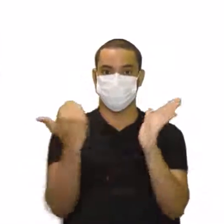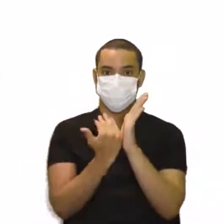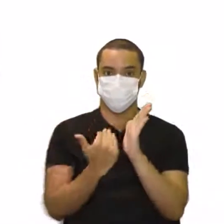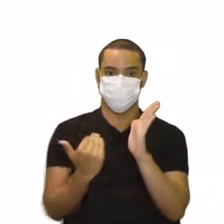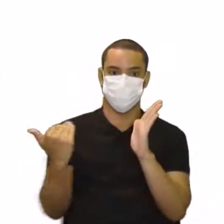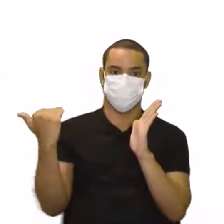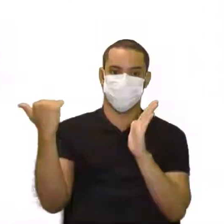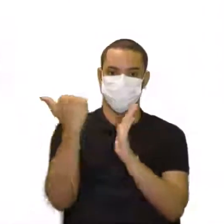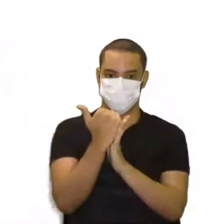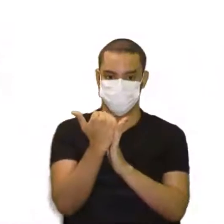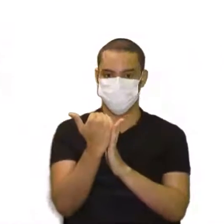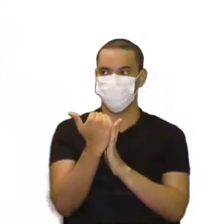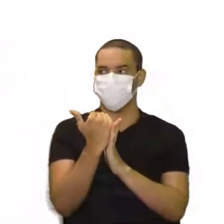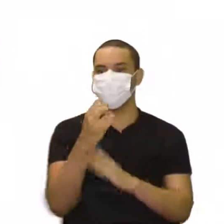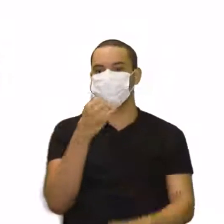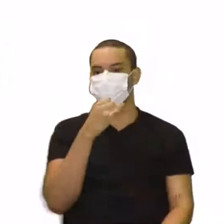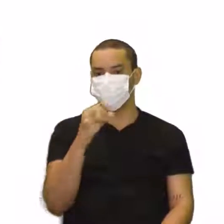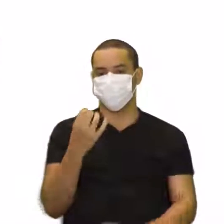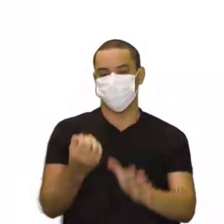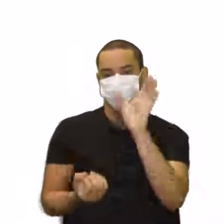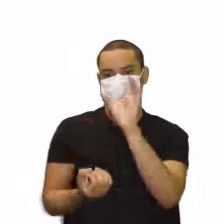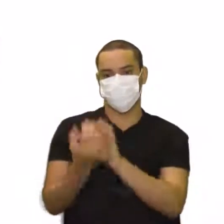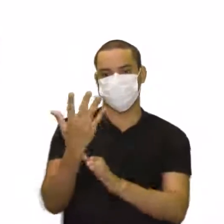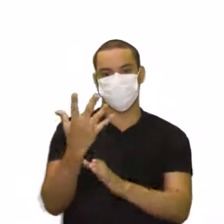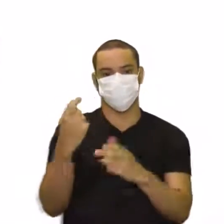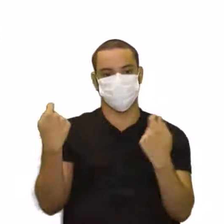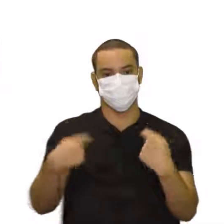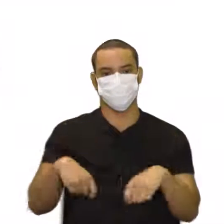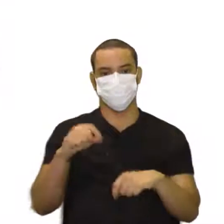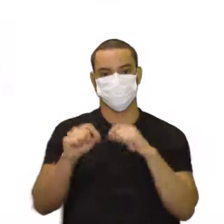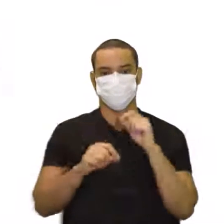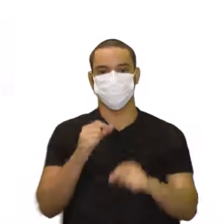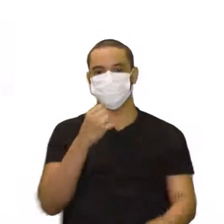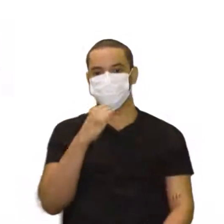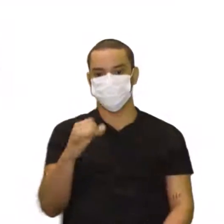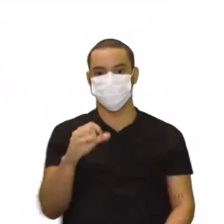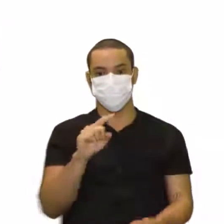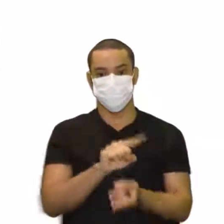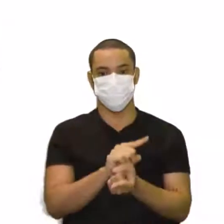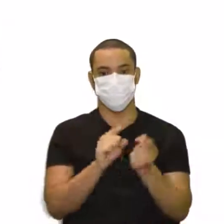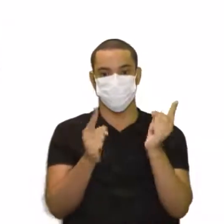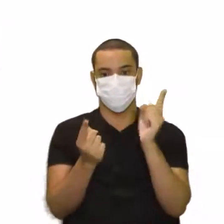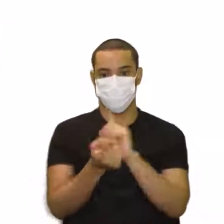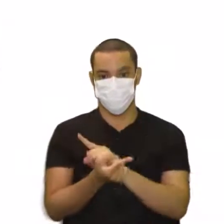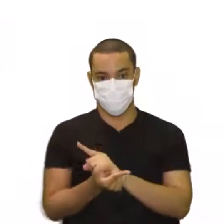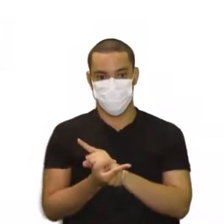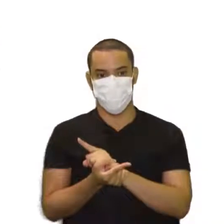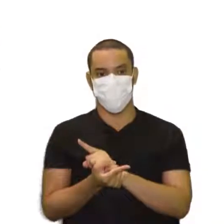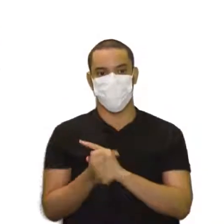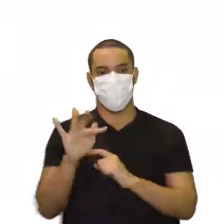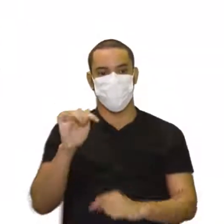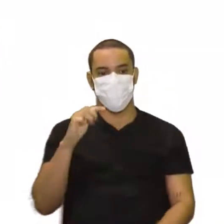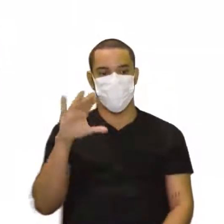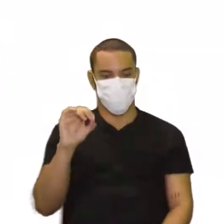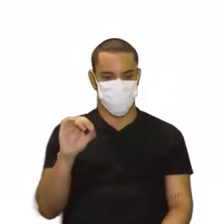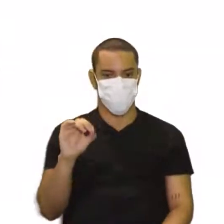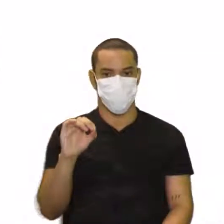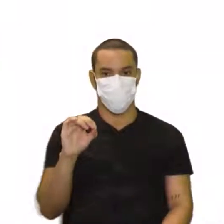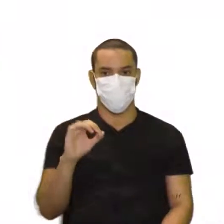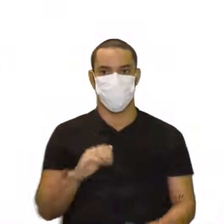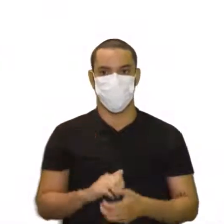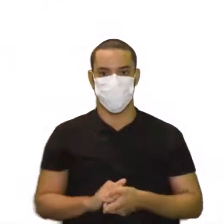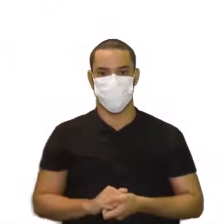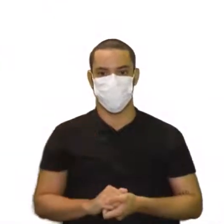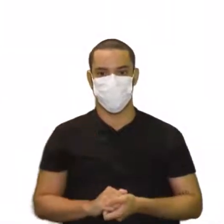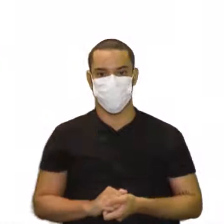aumento, a corrente criada gerará um campo magnético oposto ao fluxo da fonte. E aqui, olha